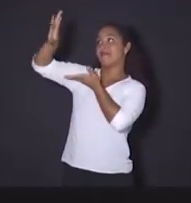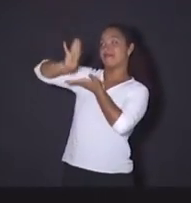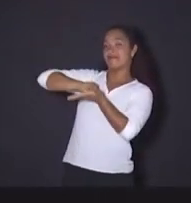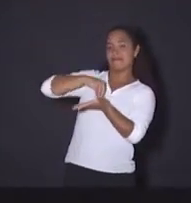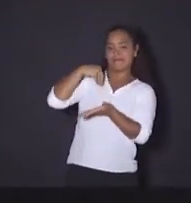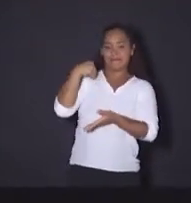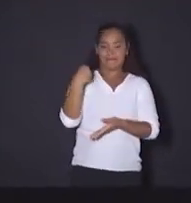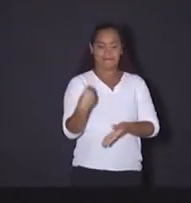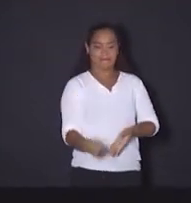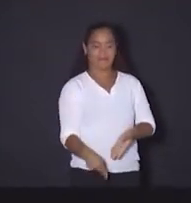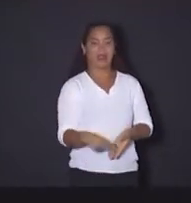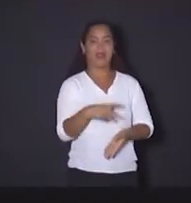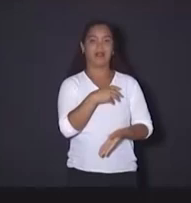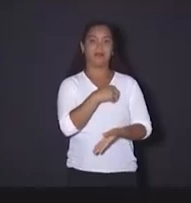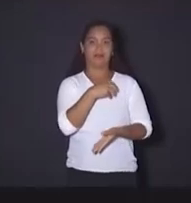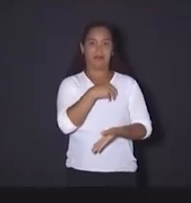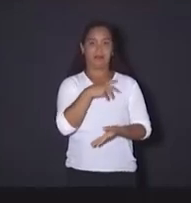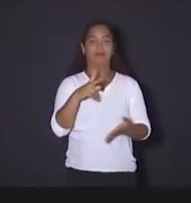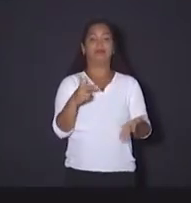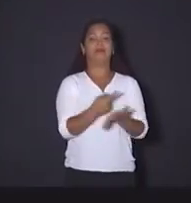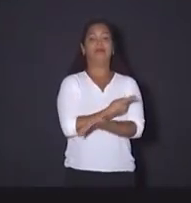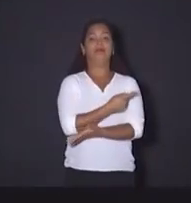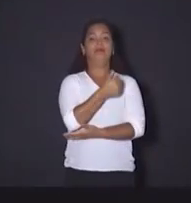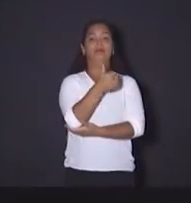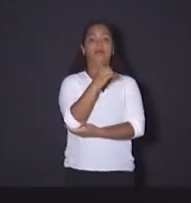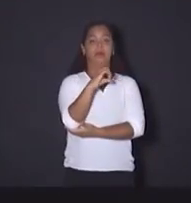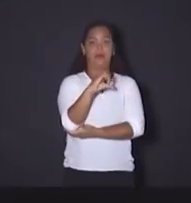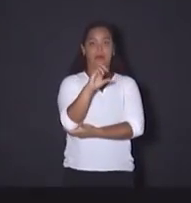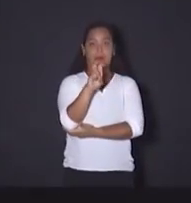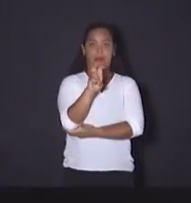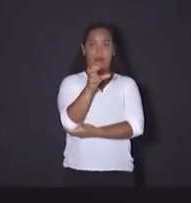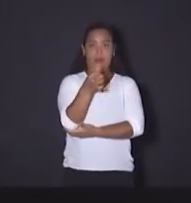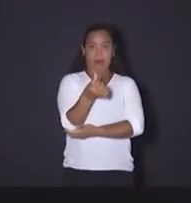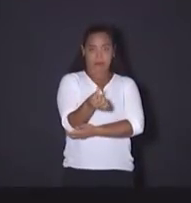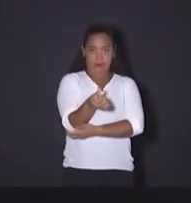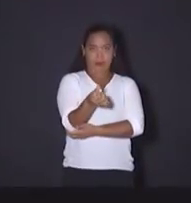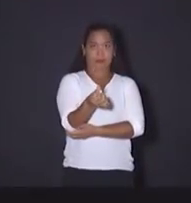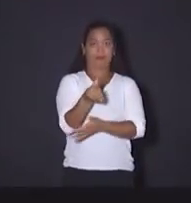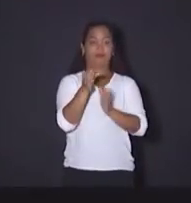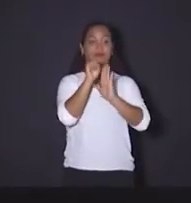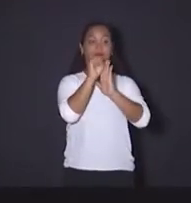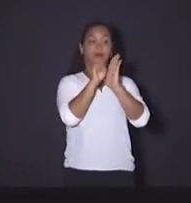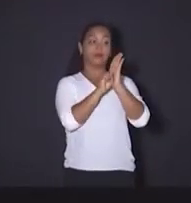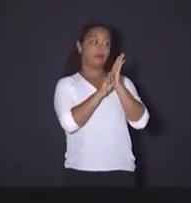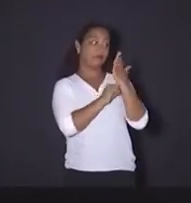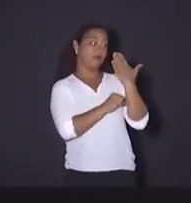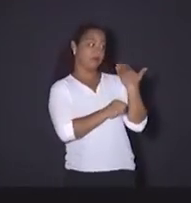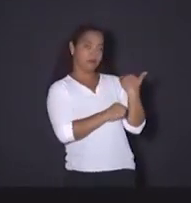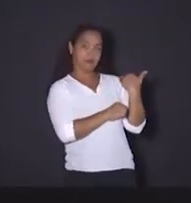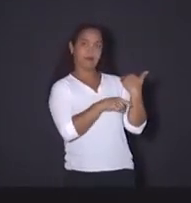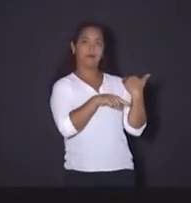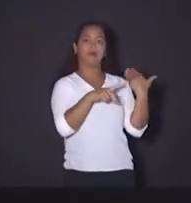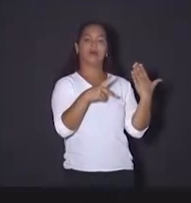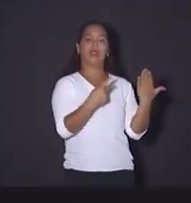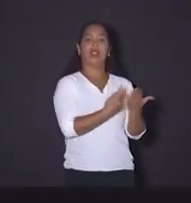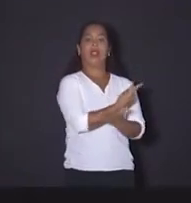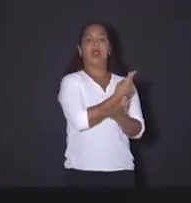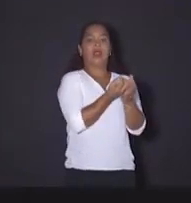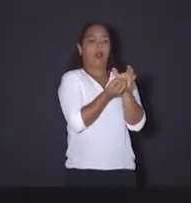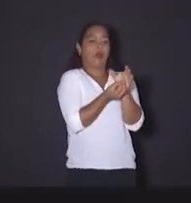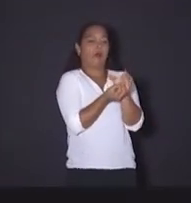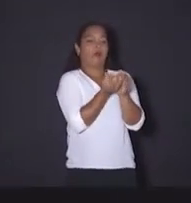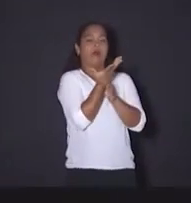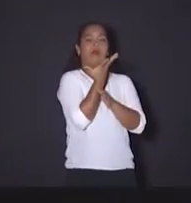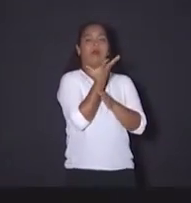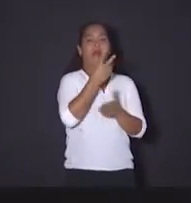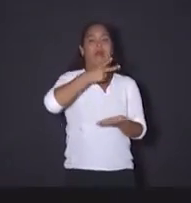outro elemento, que na Bahia, em 1956, no século passado, foi criada a primeira escola de